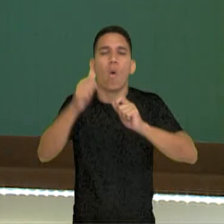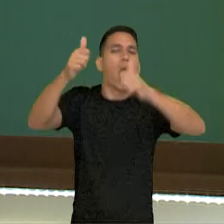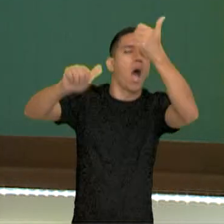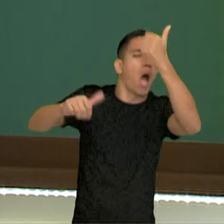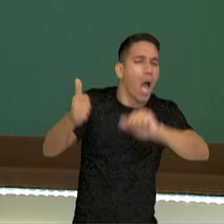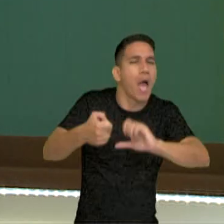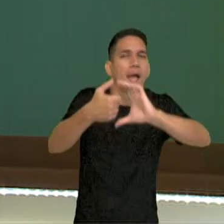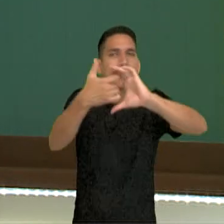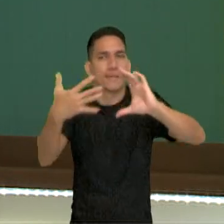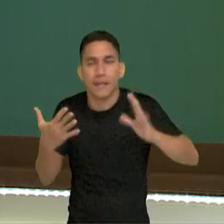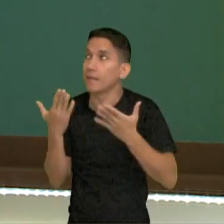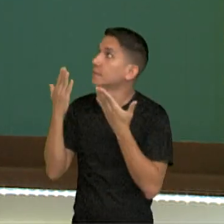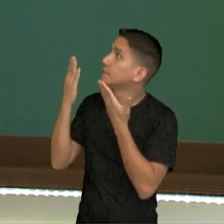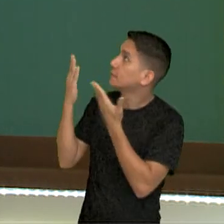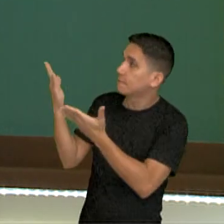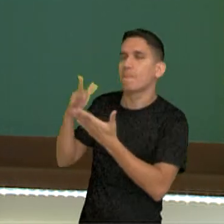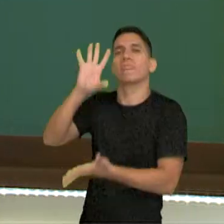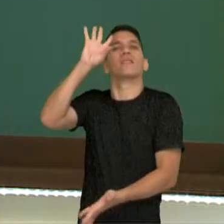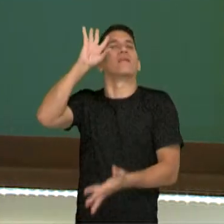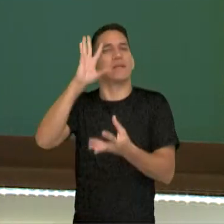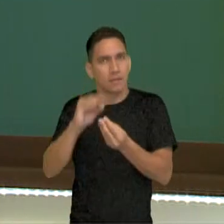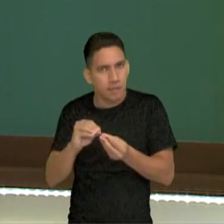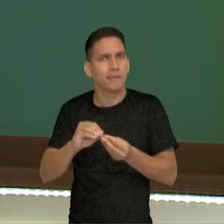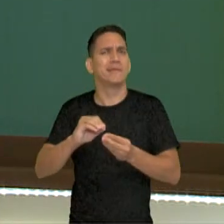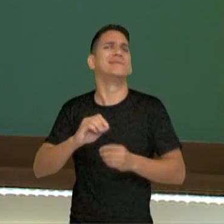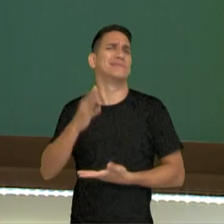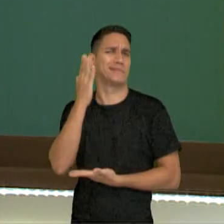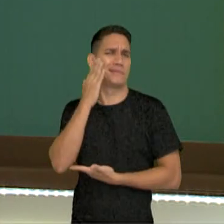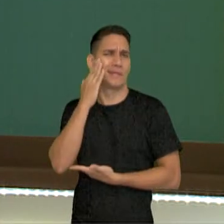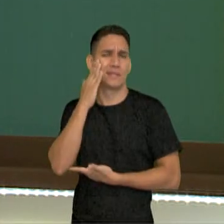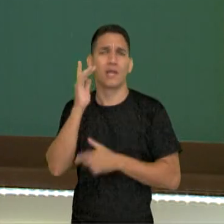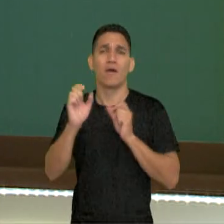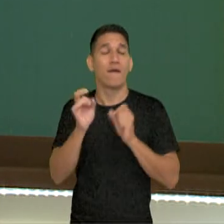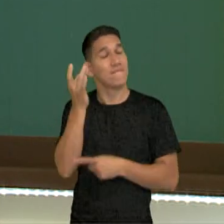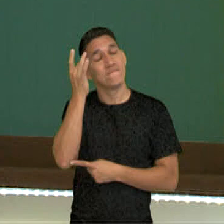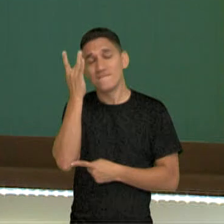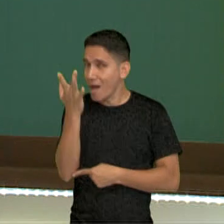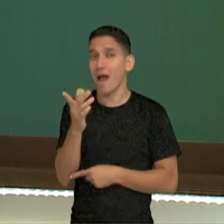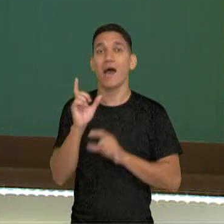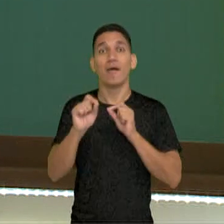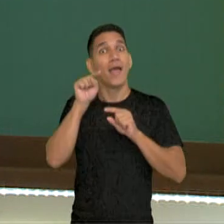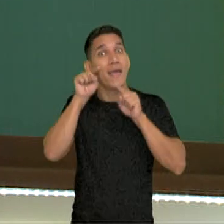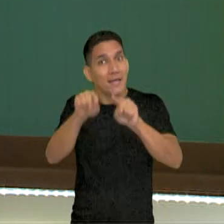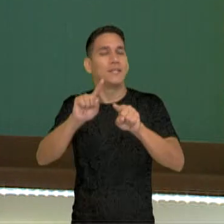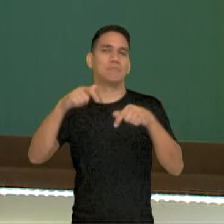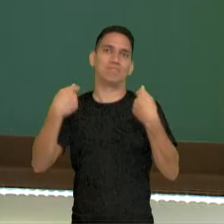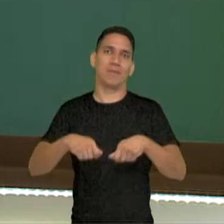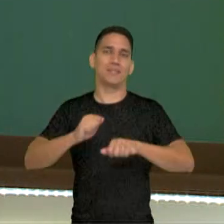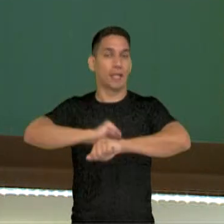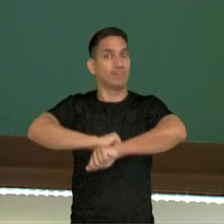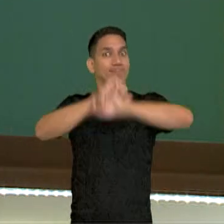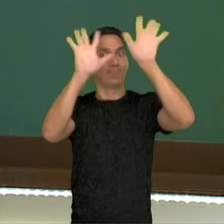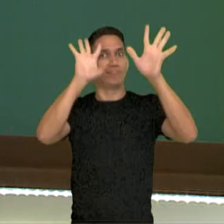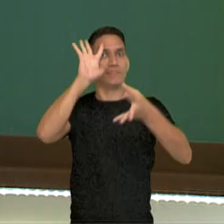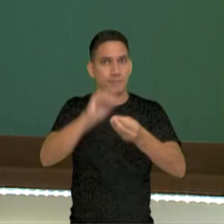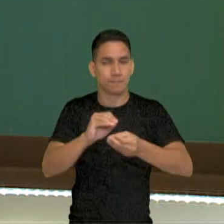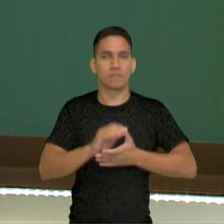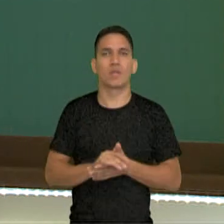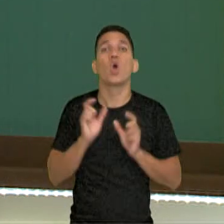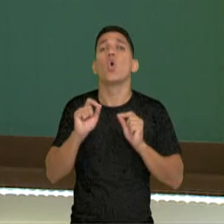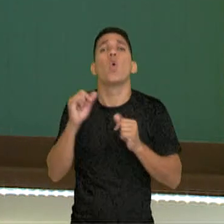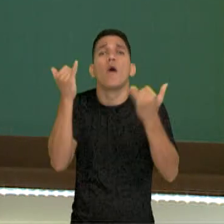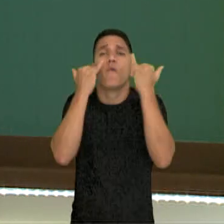essas características, nós entendemos claramente as informações do mapa. É isso que tem que ficar claro, pessoal. O que que eu tenho